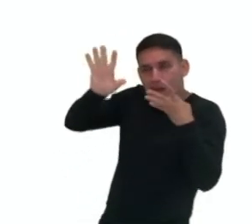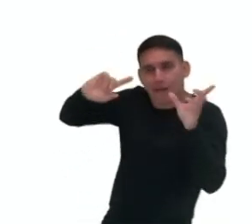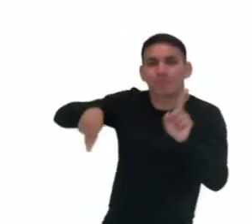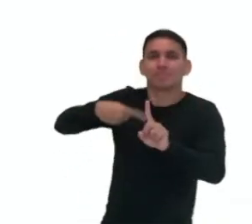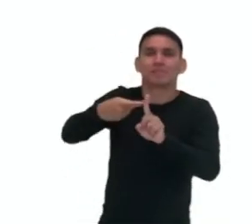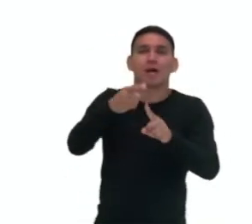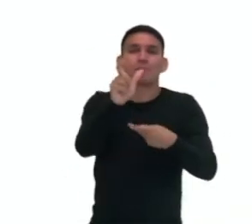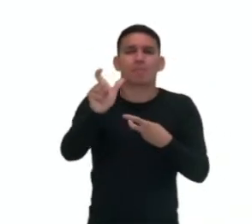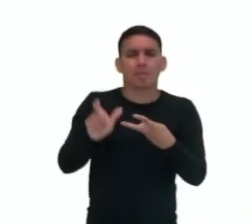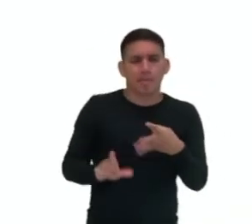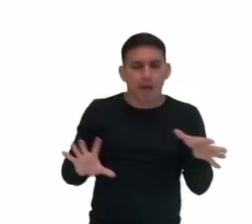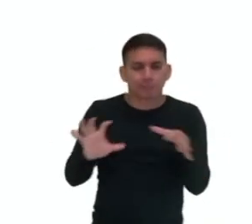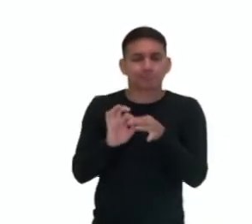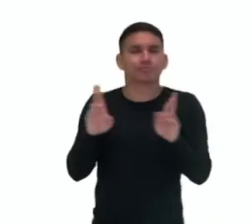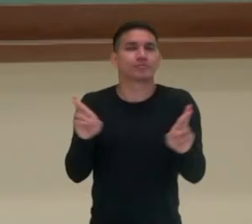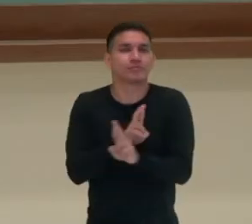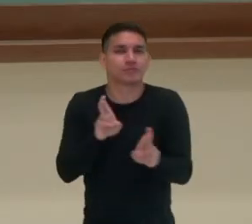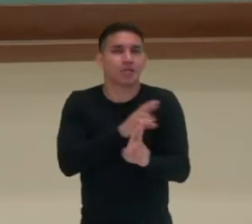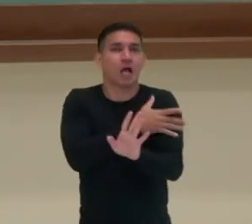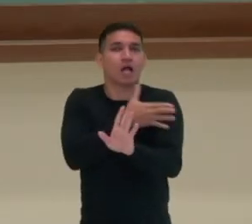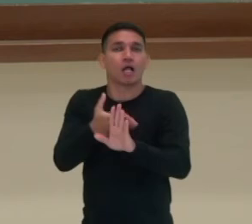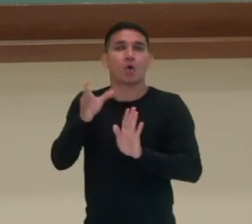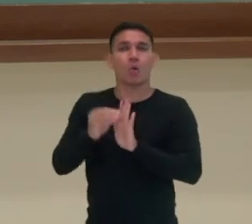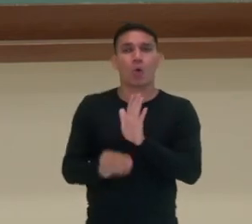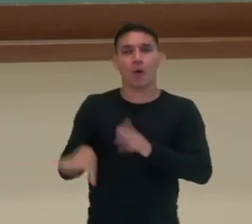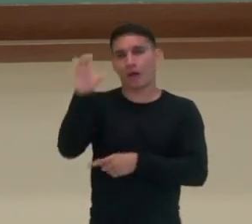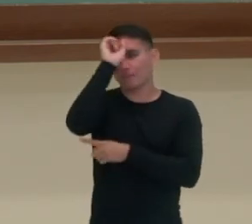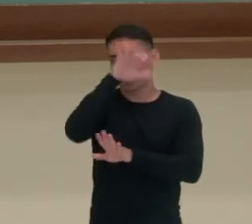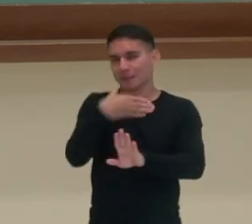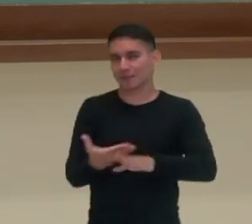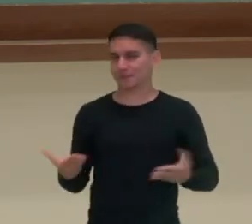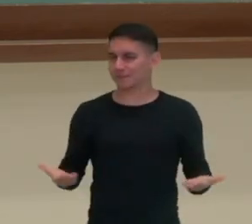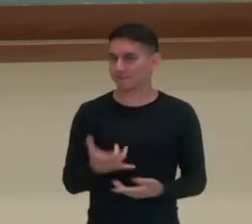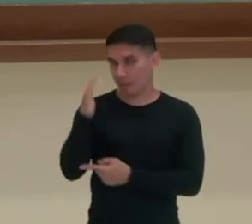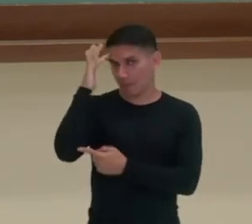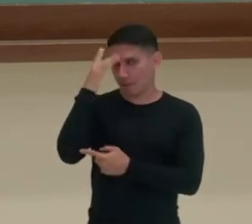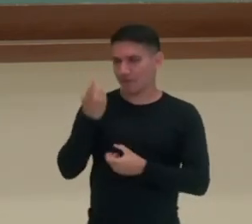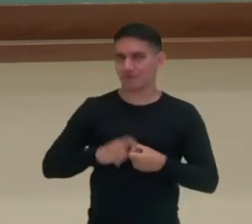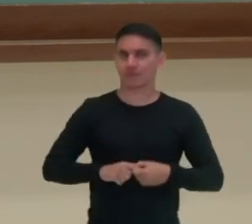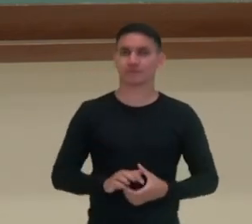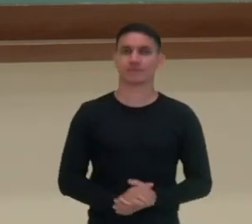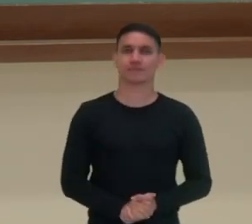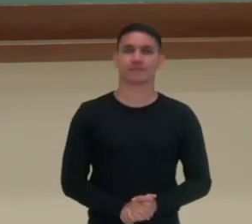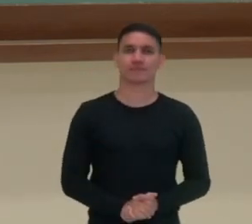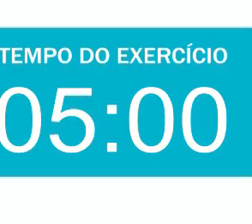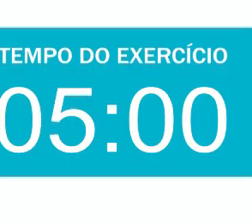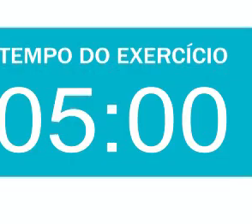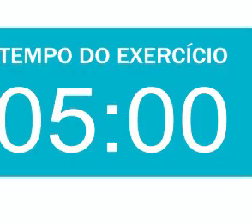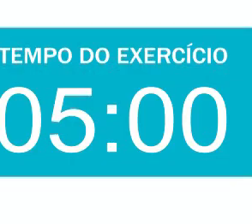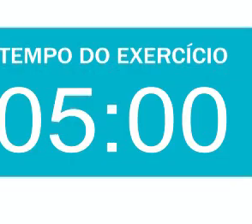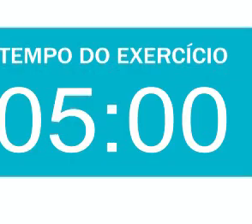palavras chaves sobre o conteúdo que você aprendeu. Pensem e eu já volto.